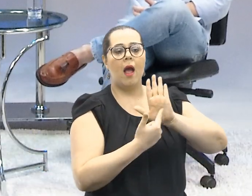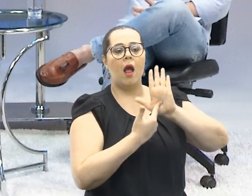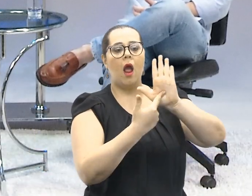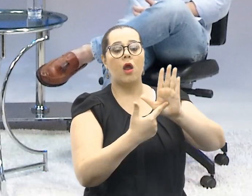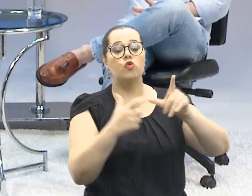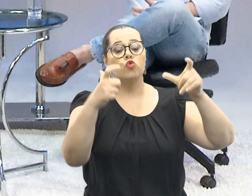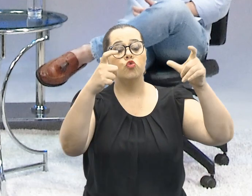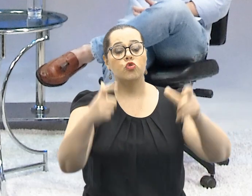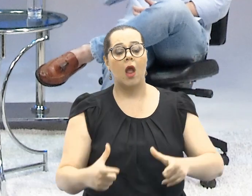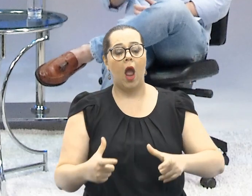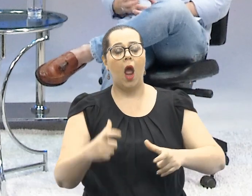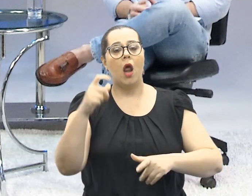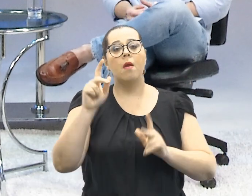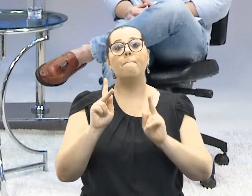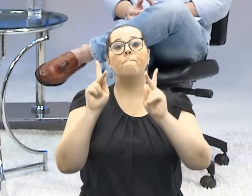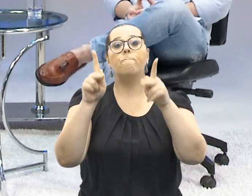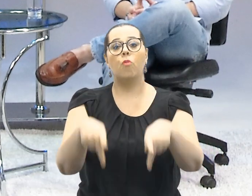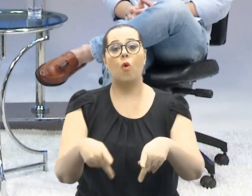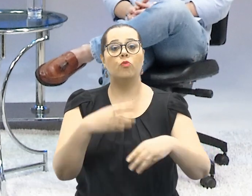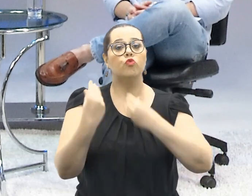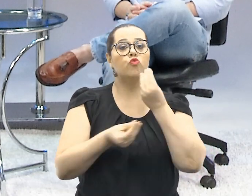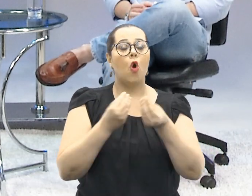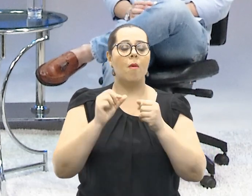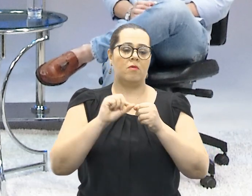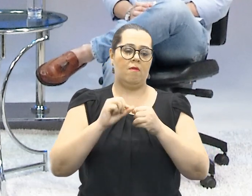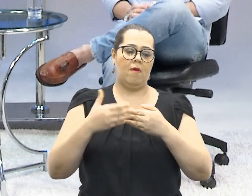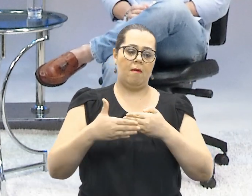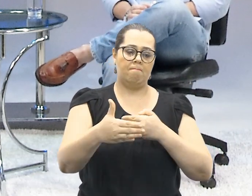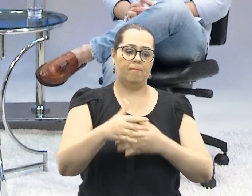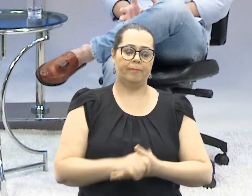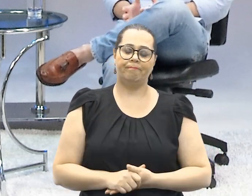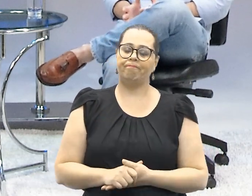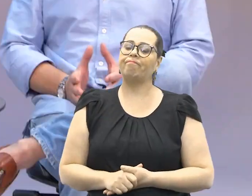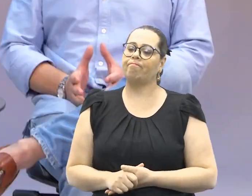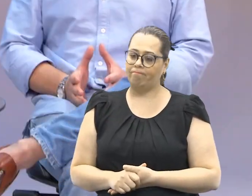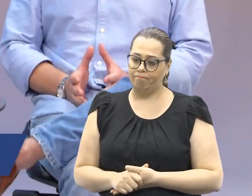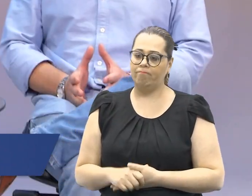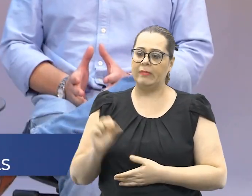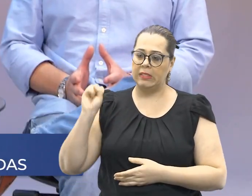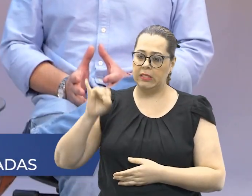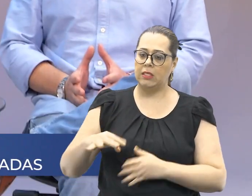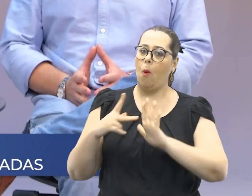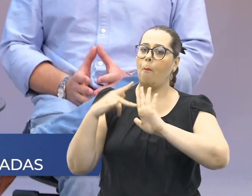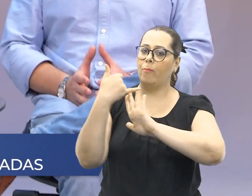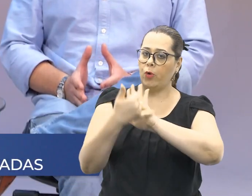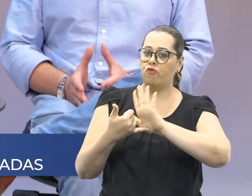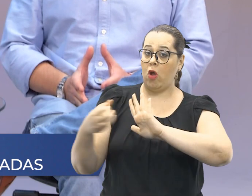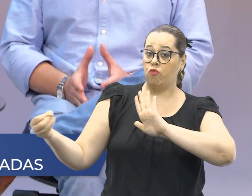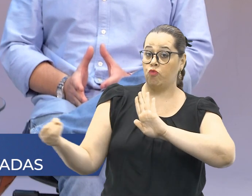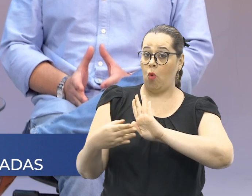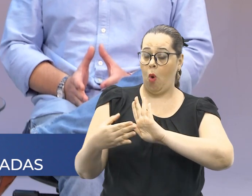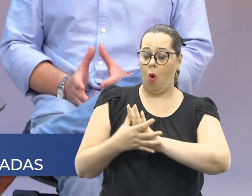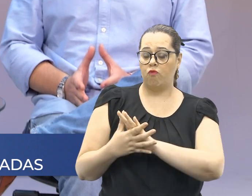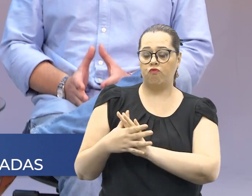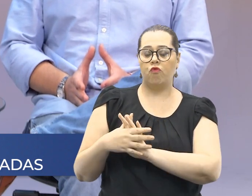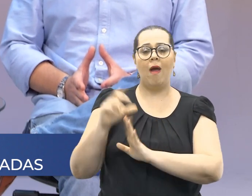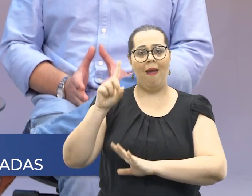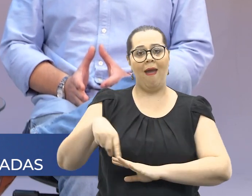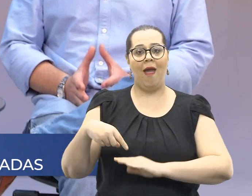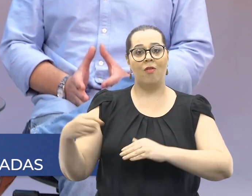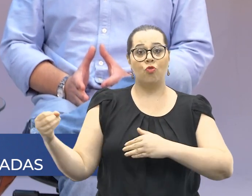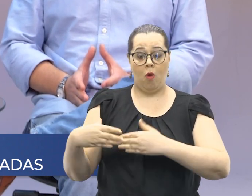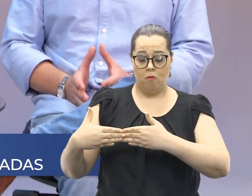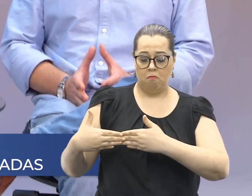espaços públicos. Sim. Como que funcionaria isso na prática? Conta pra gente um pouquinho essa ideia. É um projeto inovador, um projeto moderno,